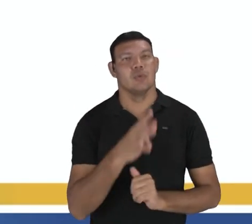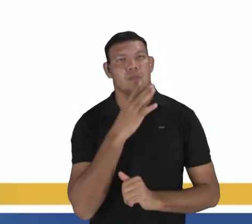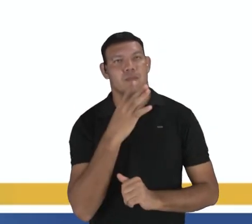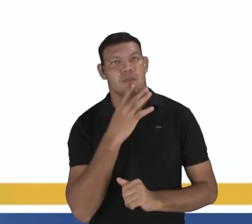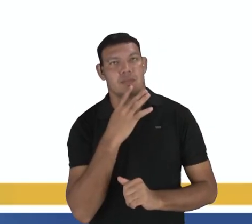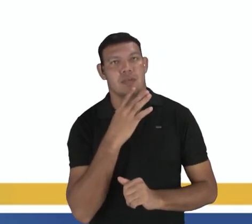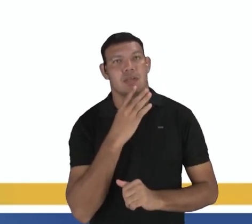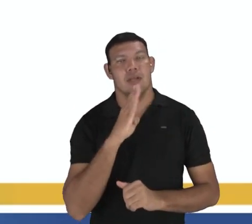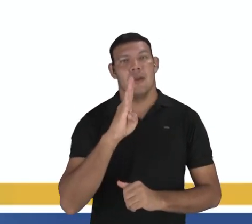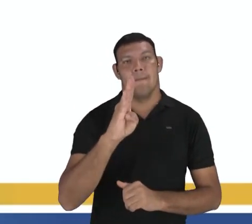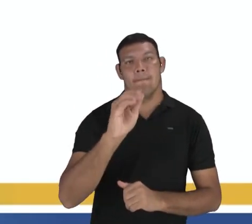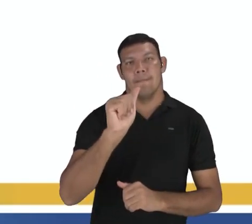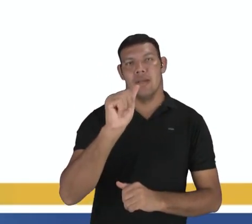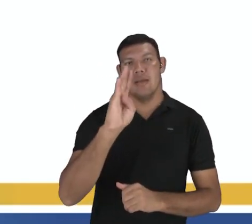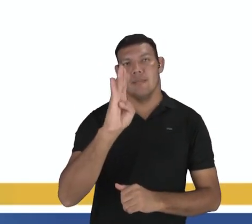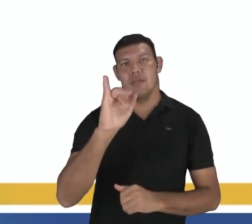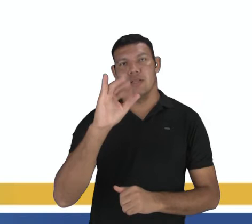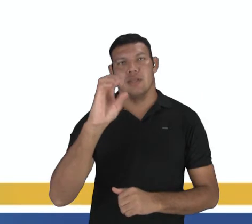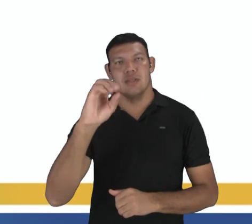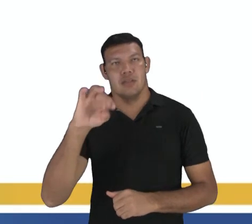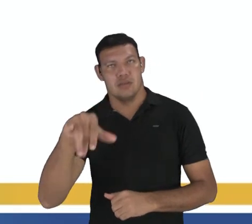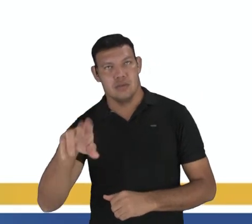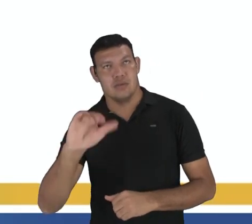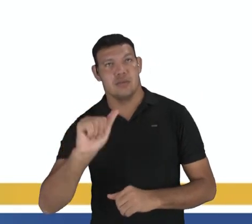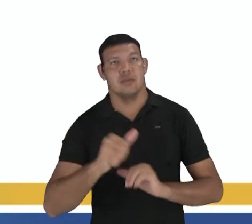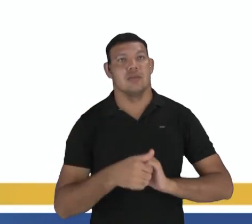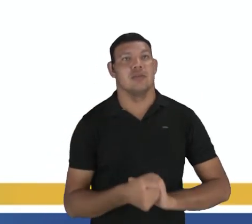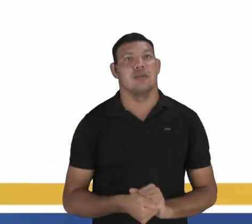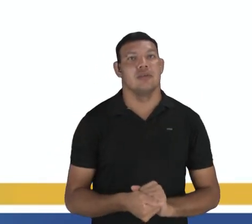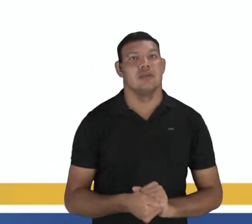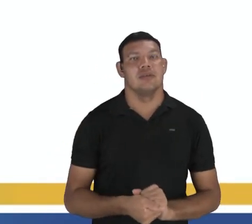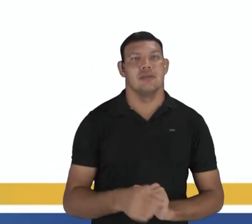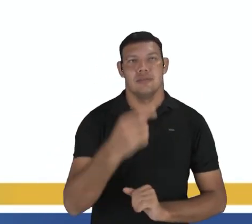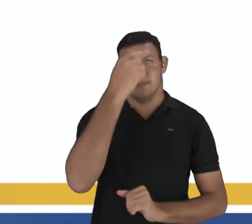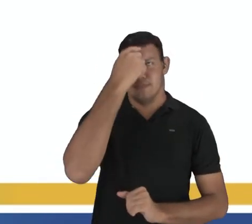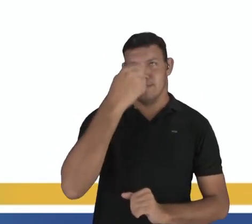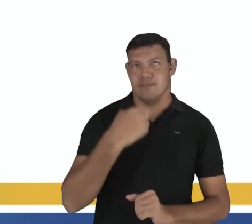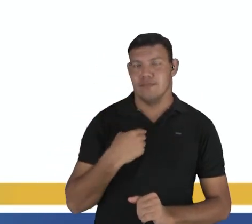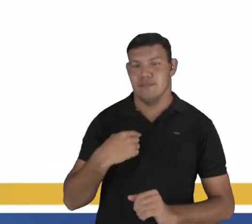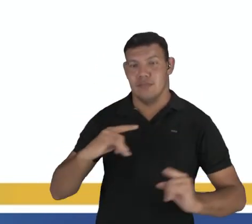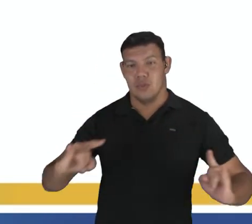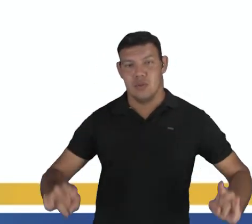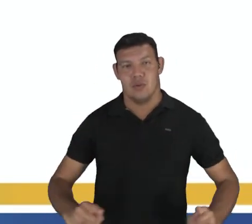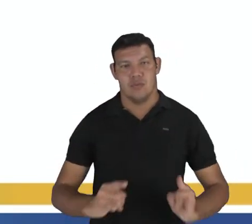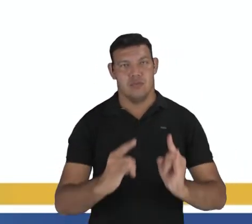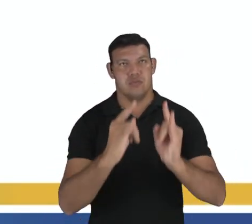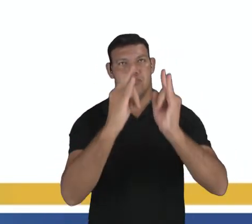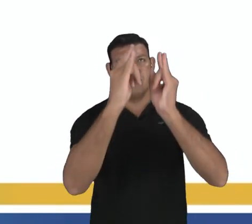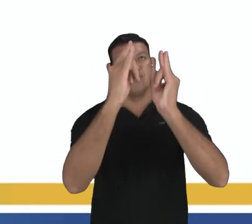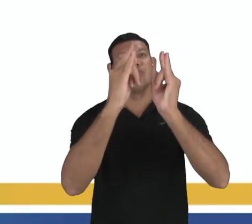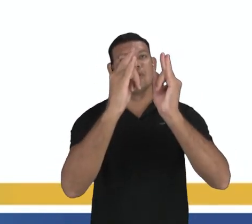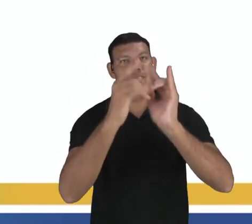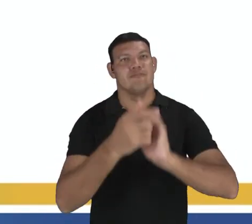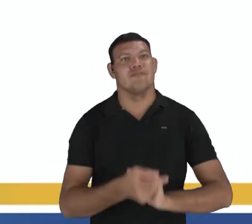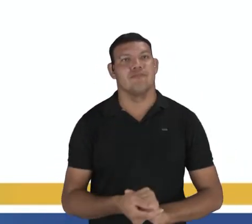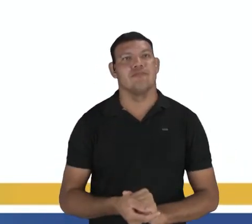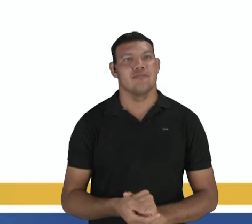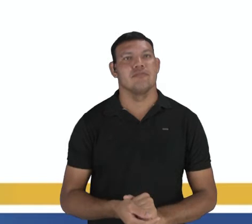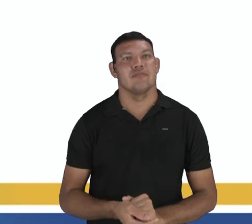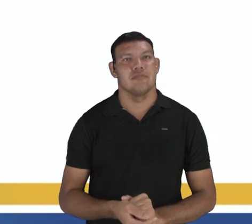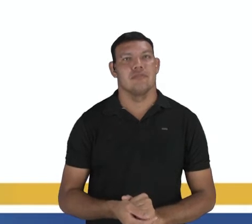para a gente terminar, a gente tem aí essas representações, né? Da Torre de Babel, que é interpretada como um zigurate